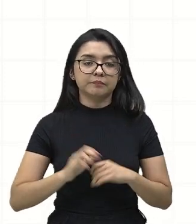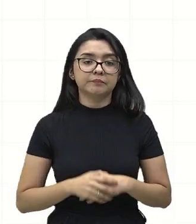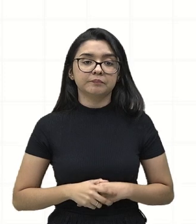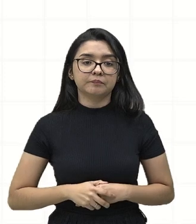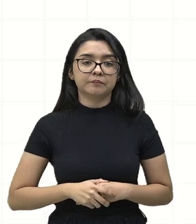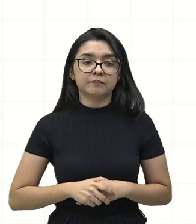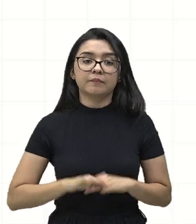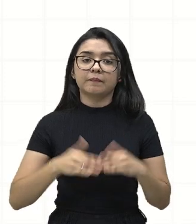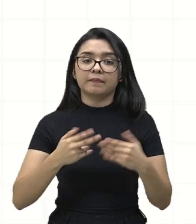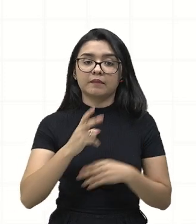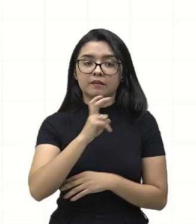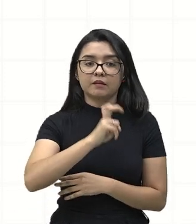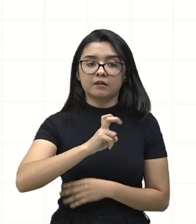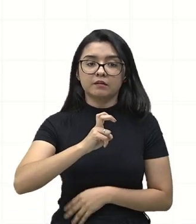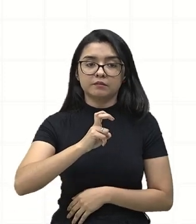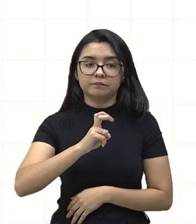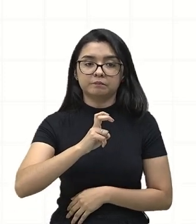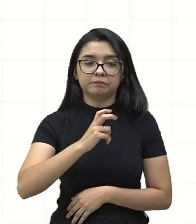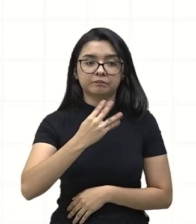Que